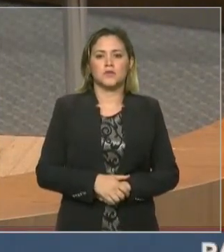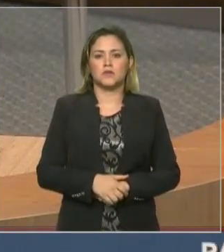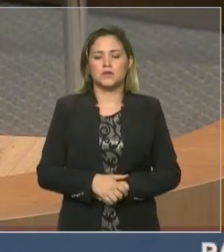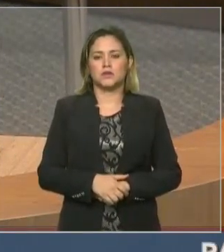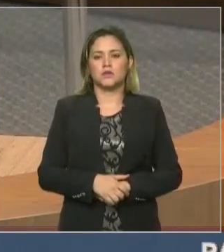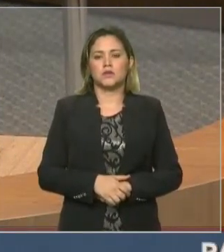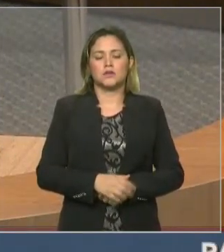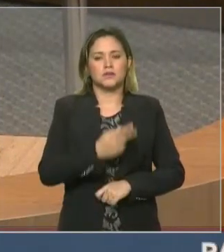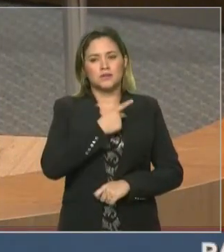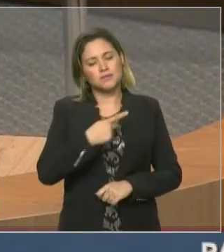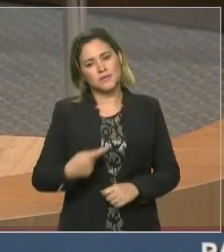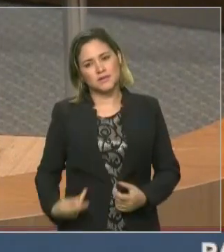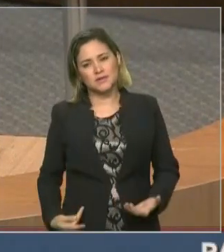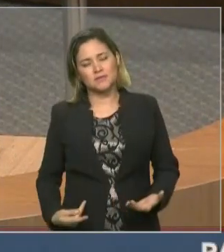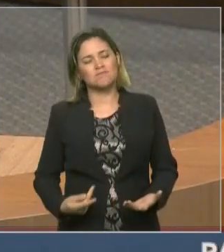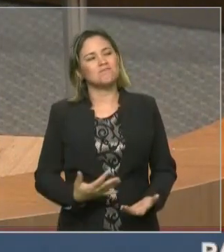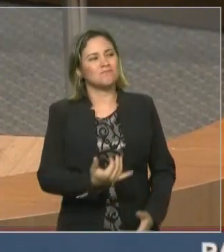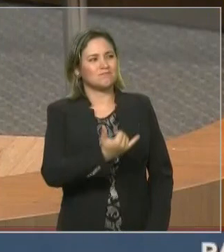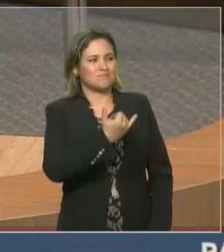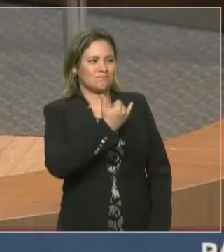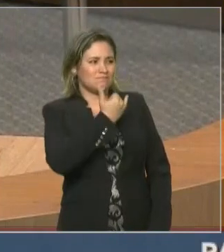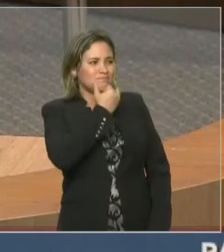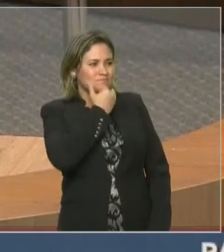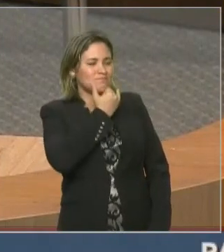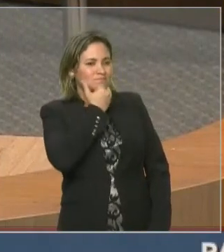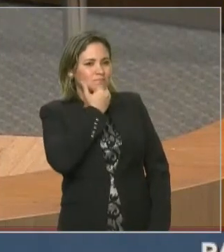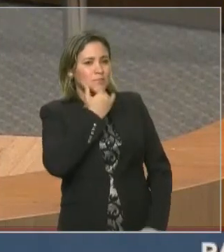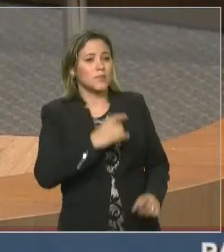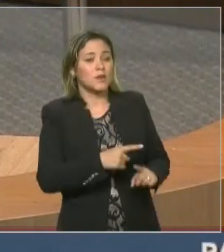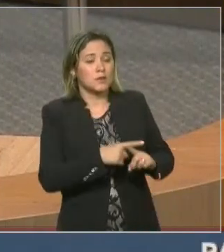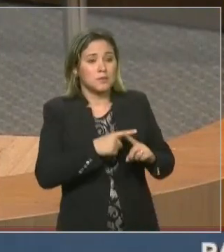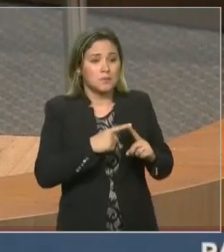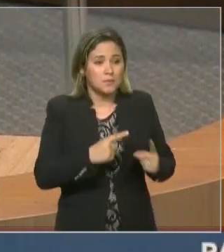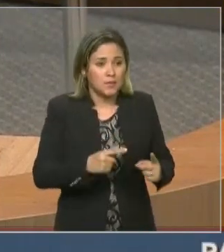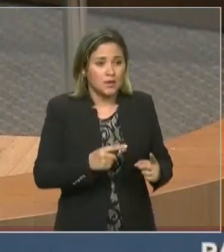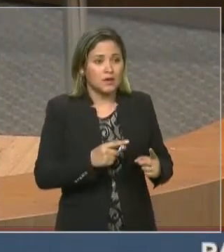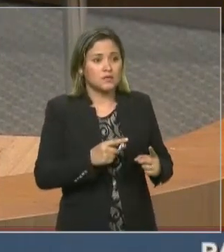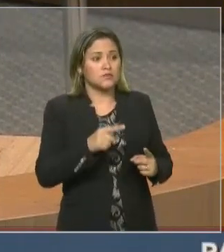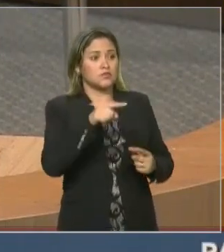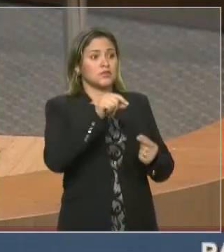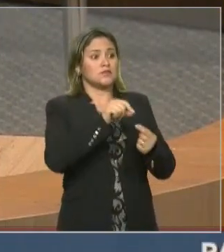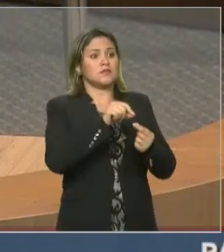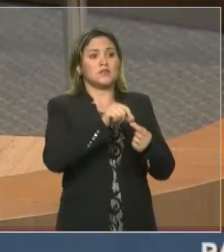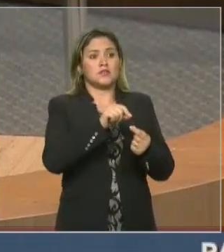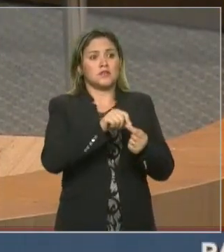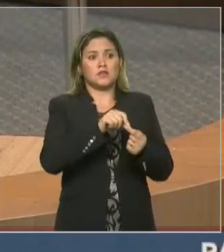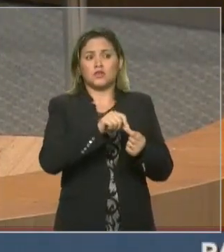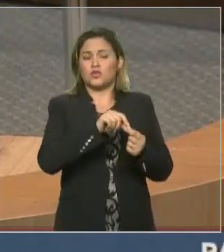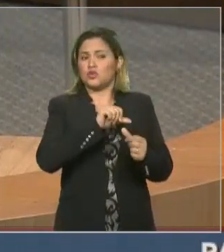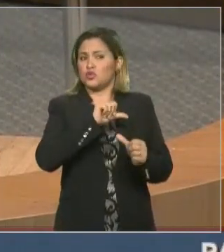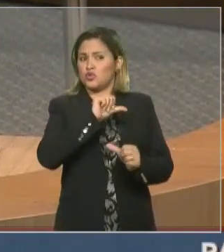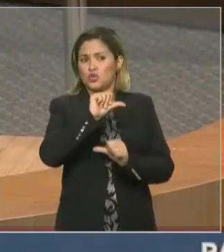mas aqui Vossas Excelências estão fazendo ao contrário. Vossas Excelências que